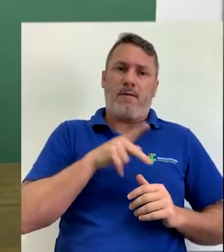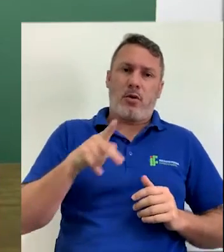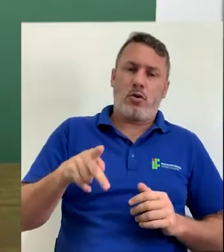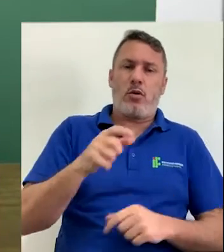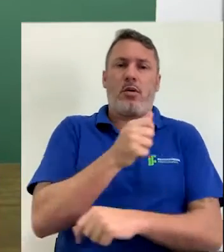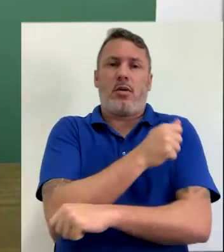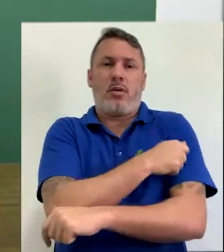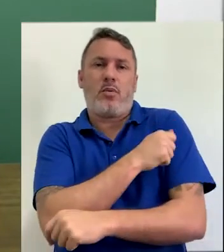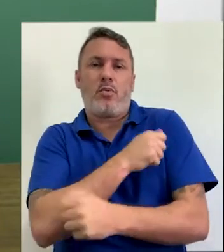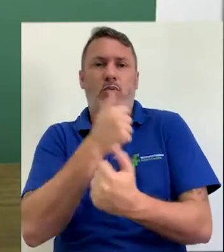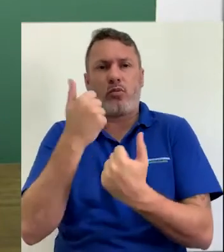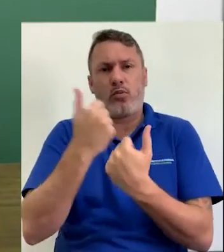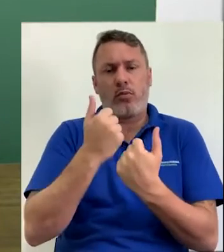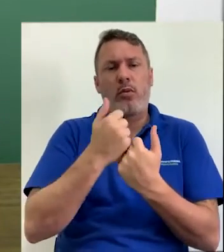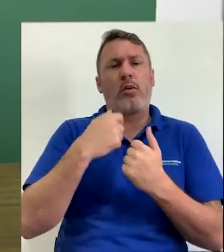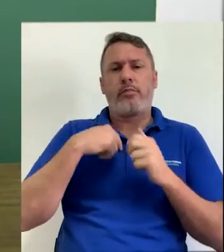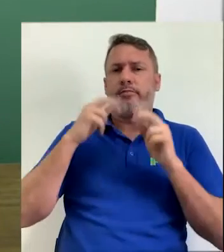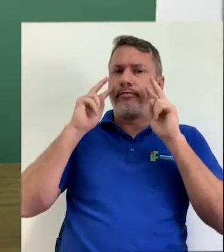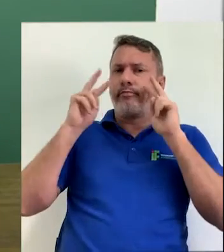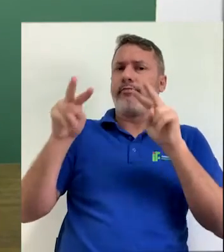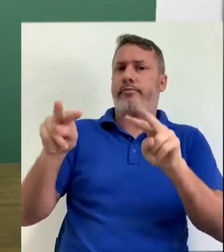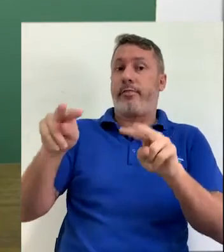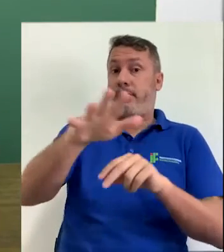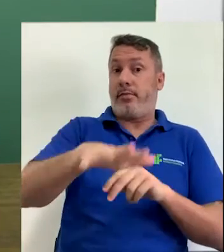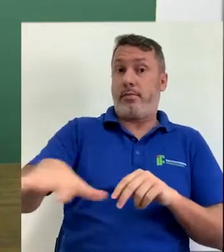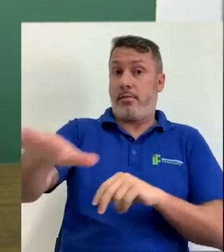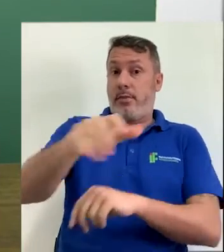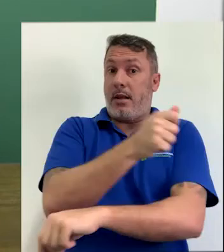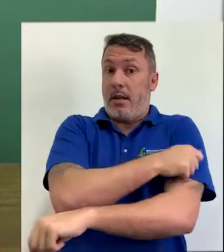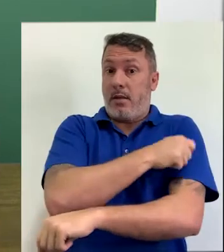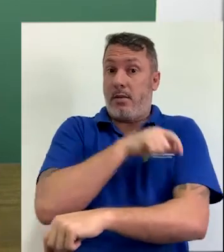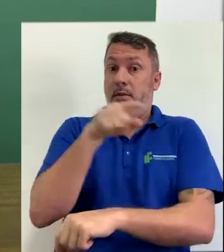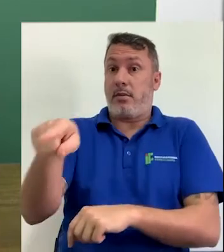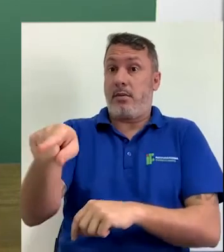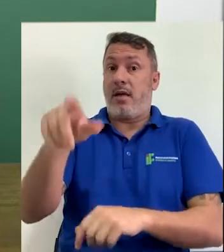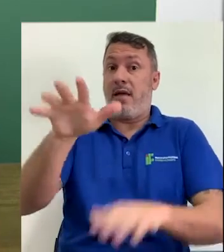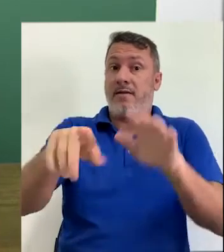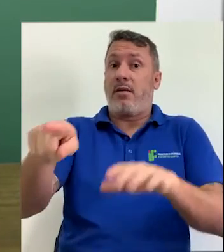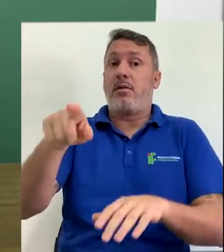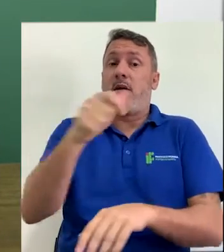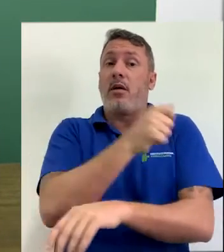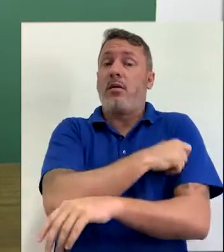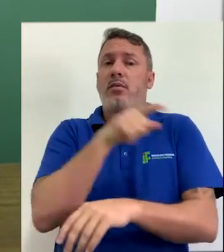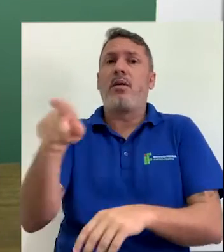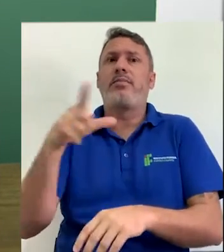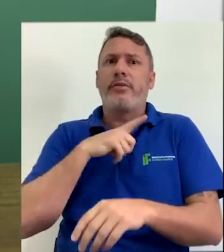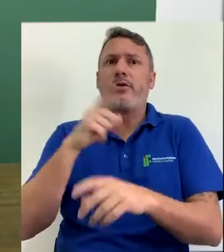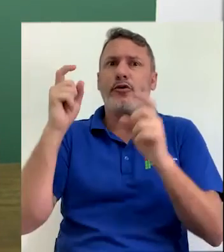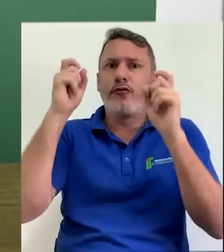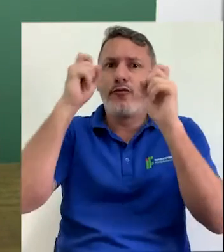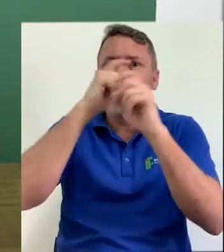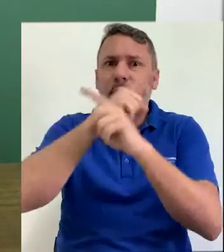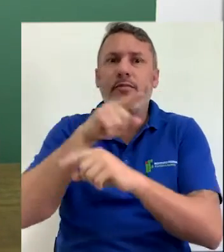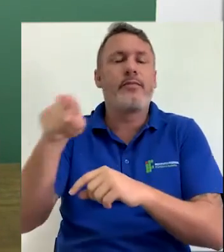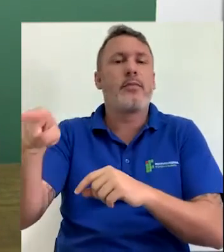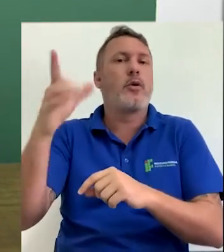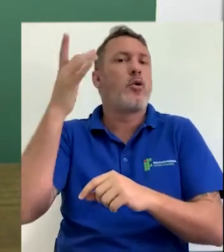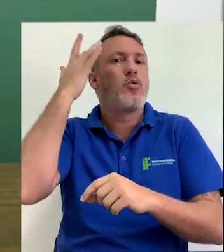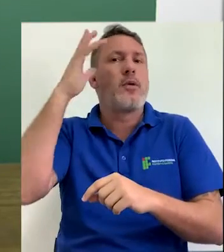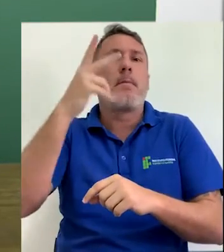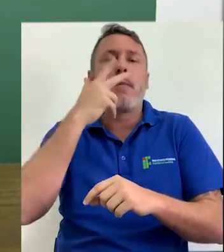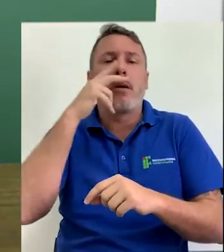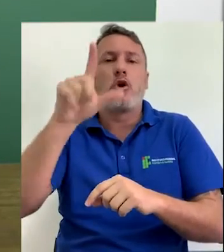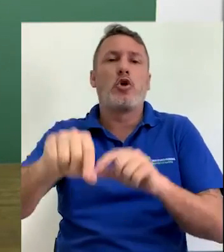tutores, nós verificamos que o aluno não está sabendo escolher as